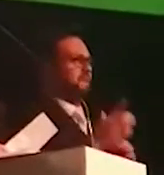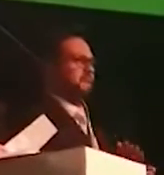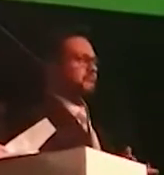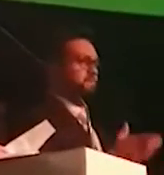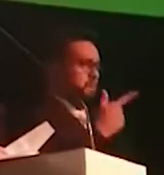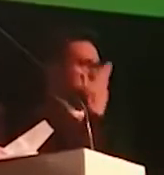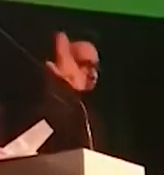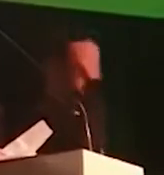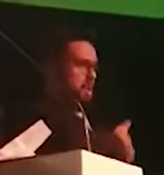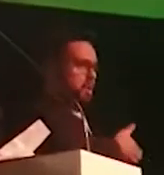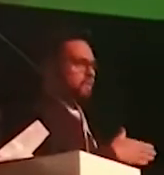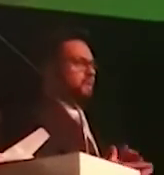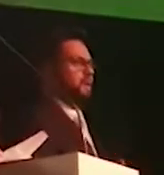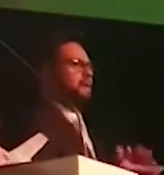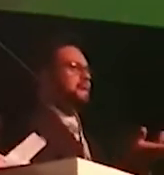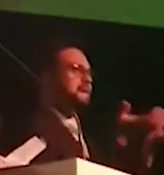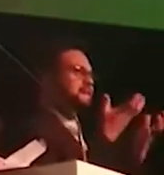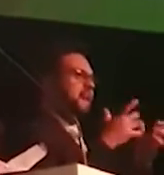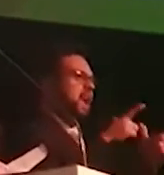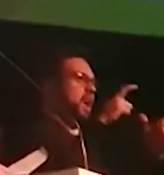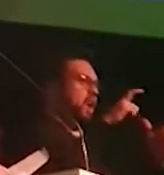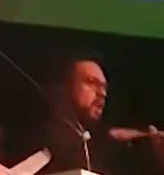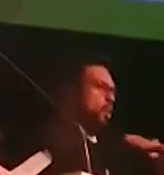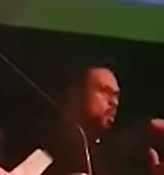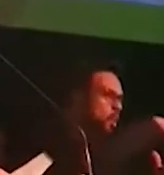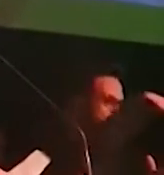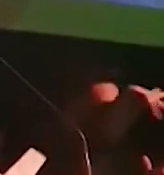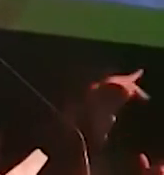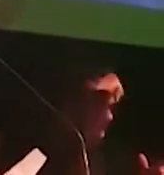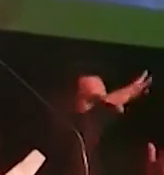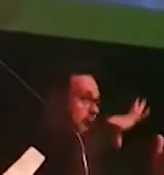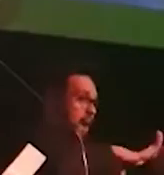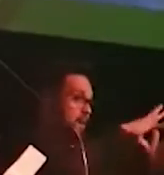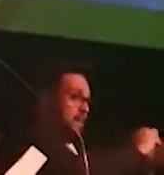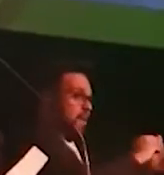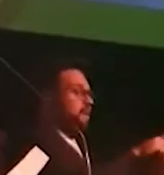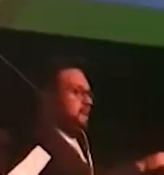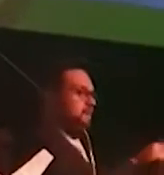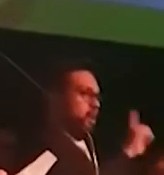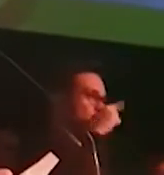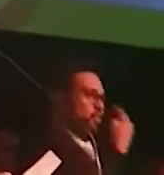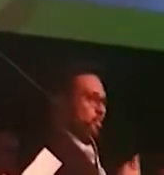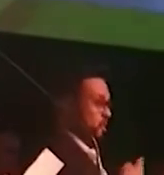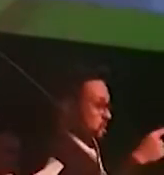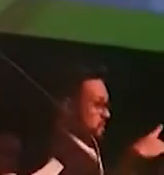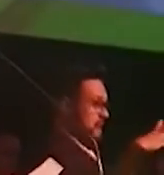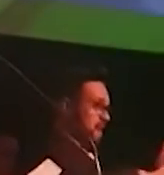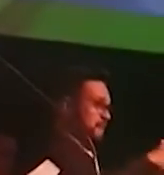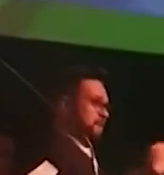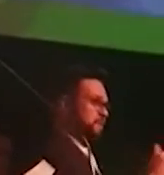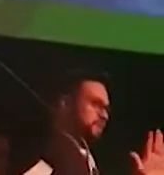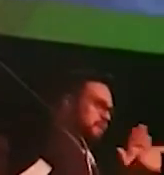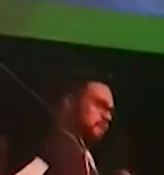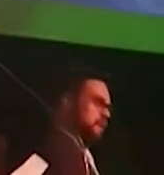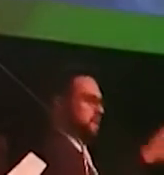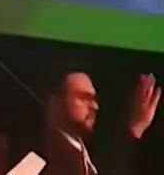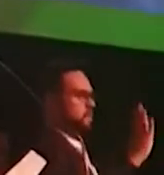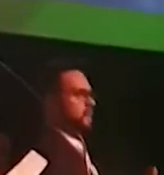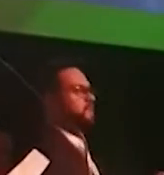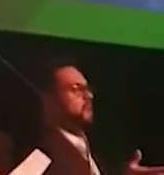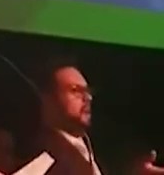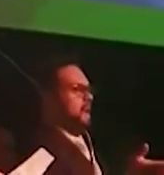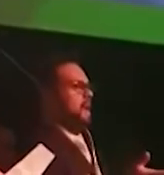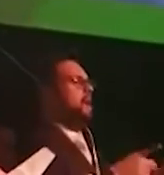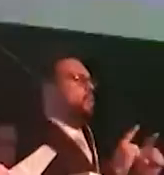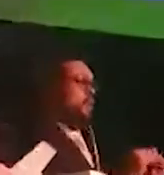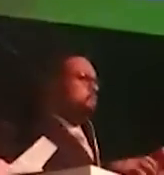para o estado do Amazonas, do governador Wilson, e para a nossa Amazônia brasileira, é explorá-la de